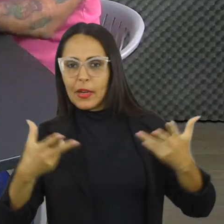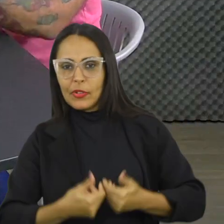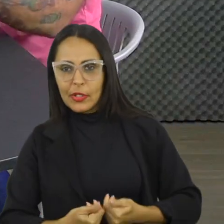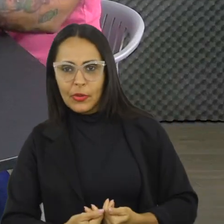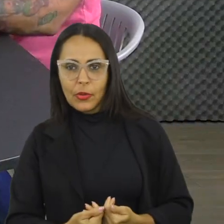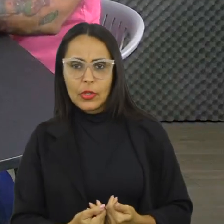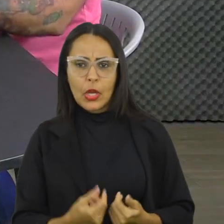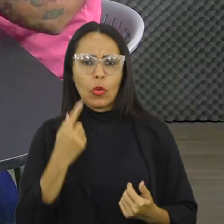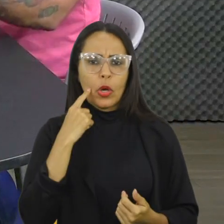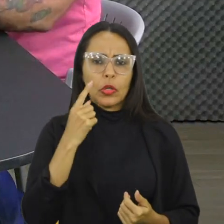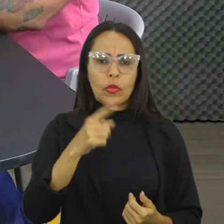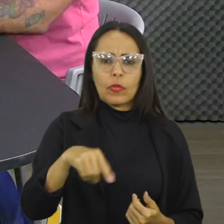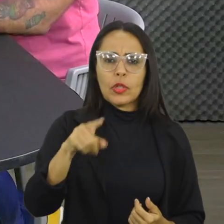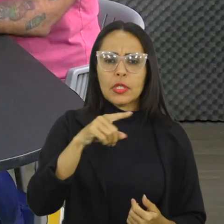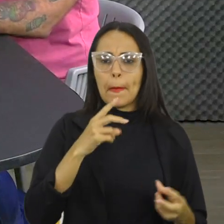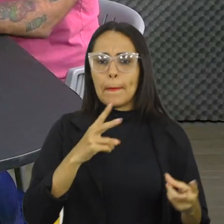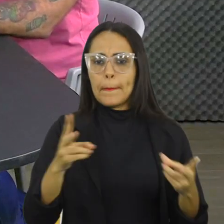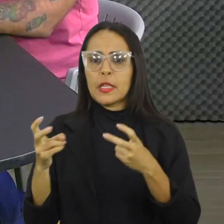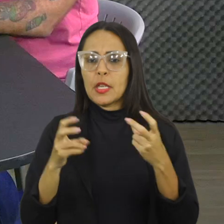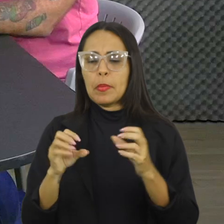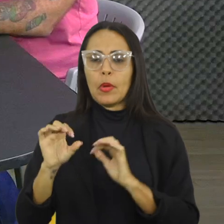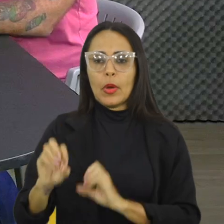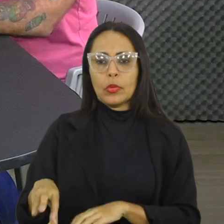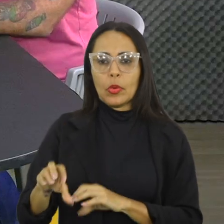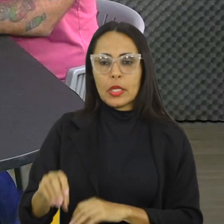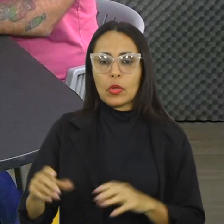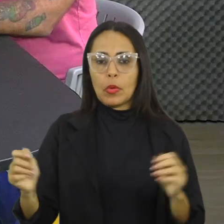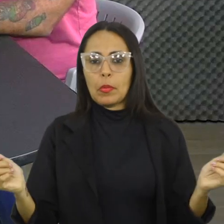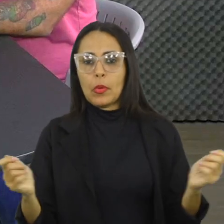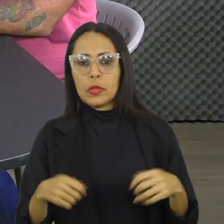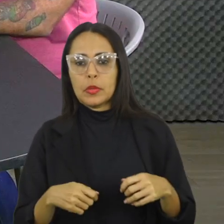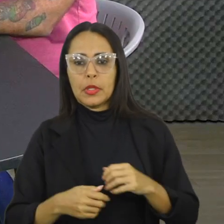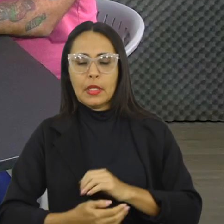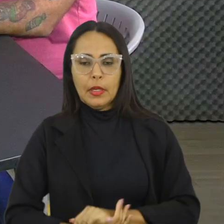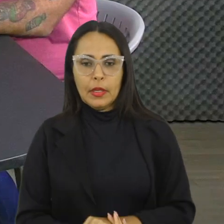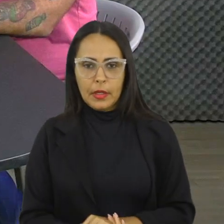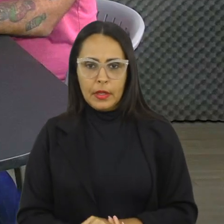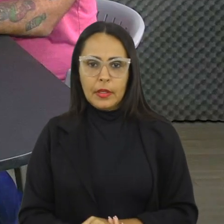professor. Quando é que você percebeu que a educação é uma possibilidade? Bom,